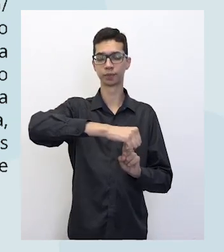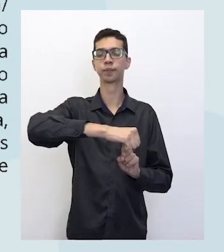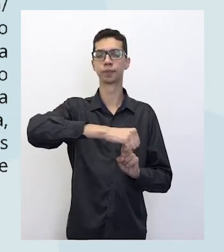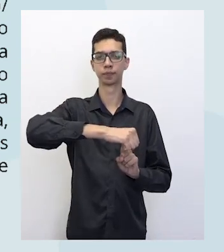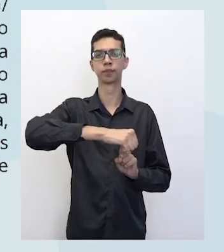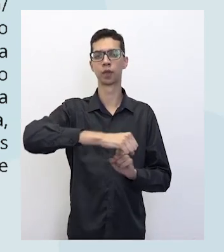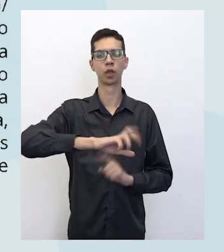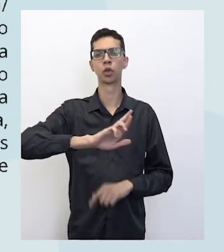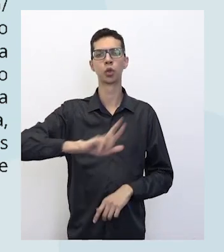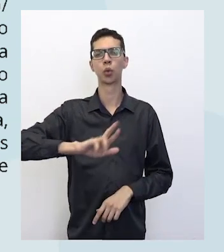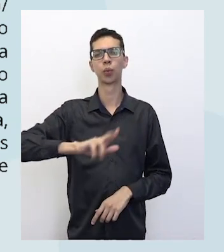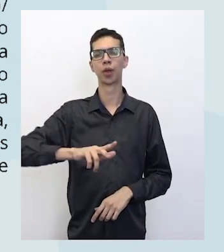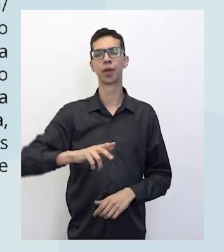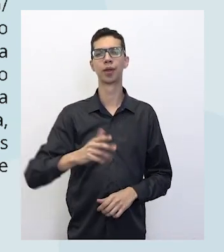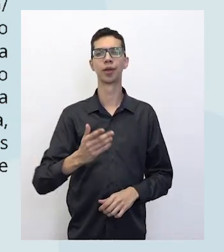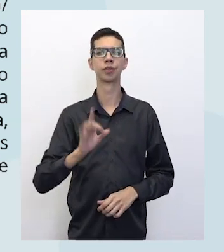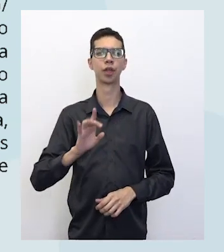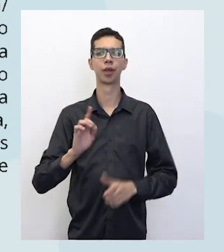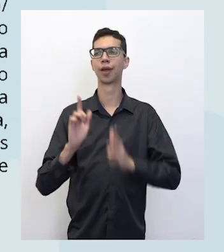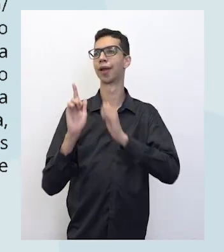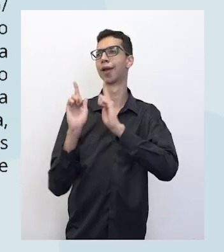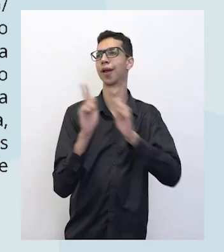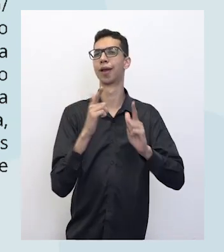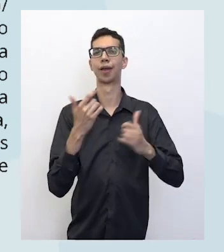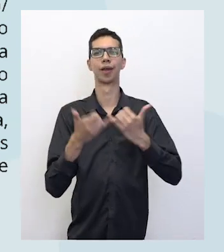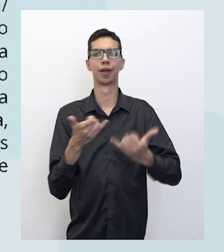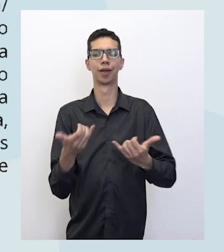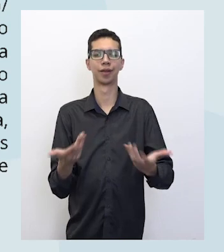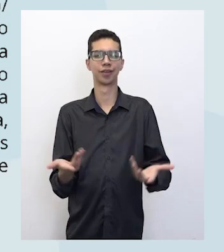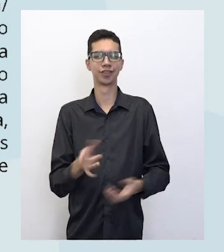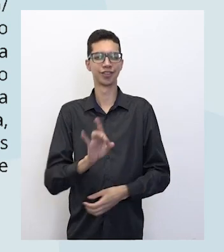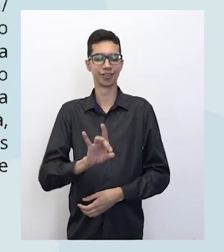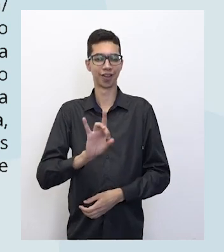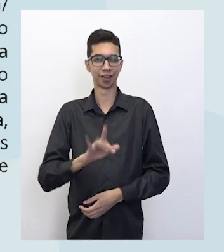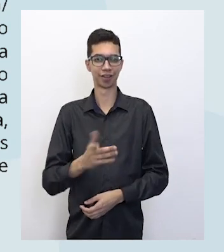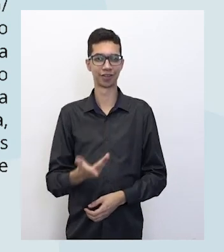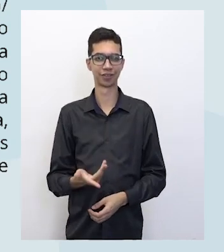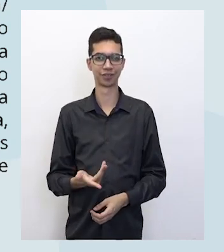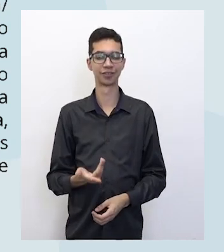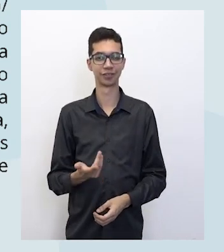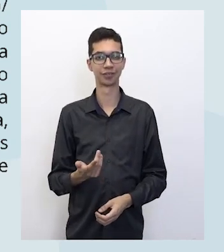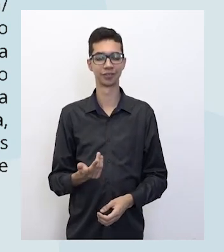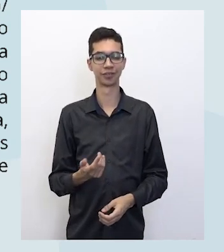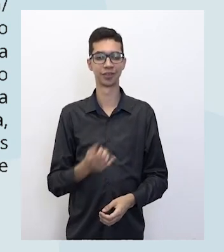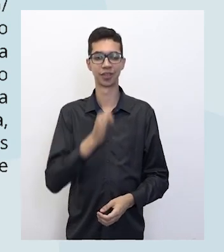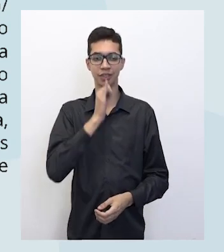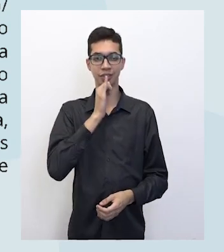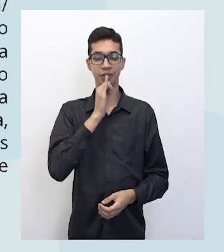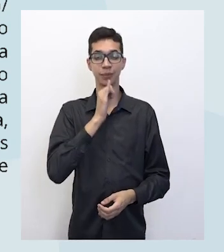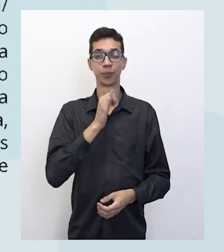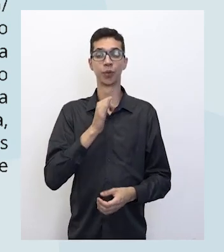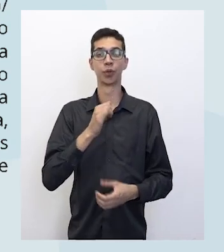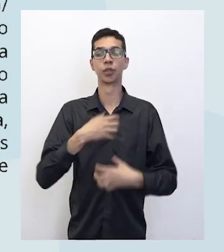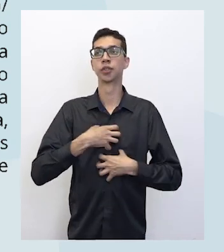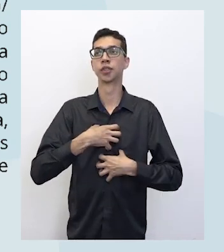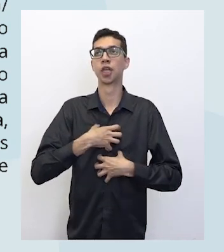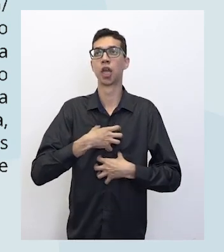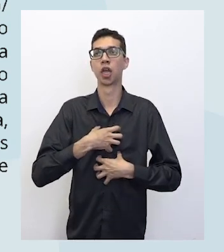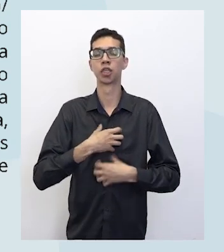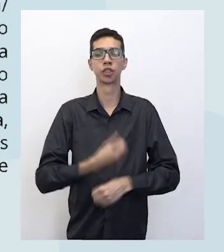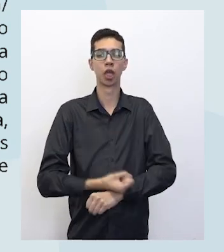questão do entretenimento pelo entretenimento, onde eu vou e purgo ali, né, coloco ali para fora meus sentimentos,